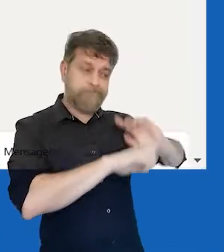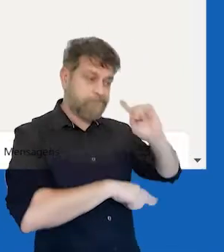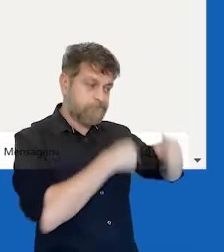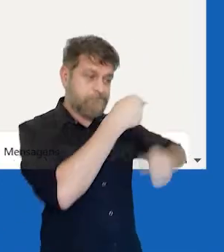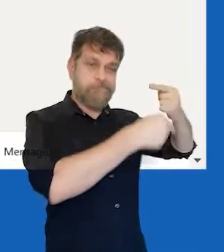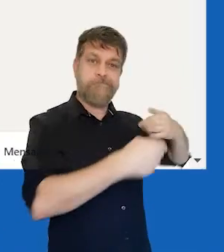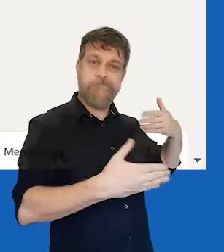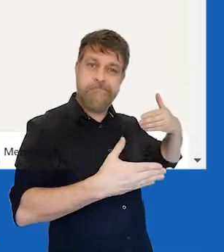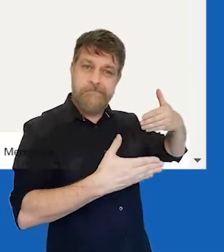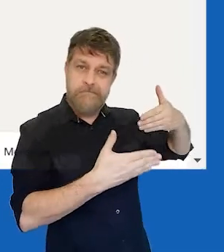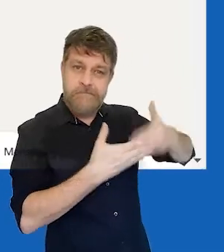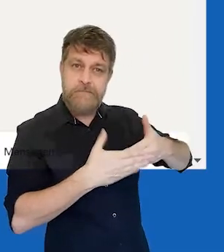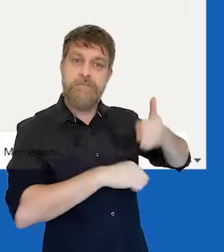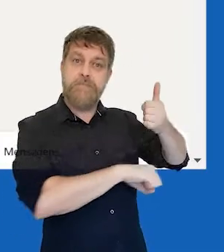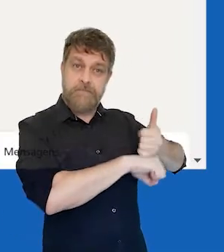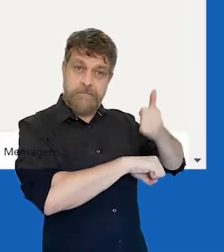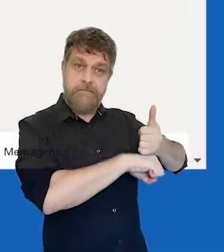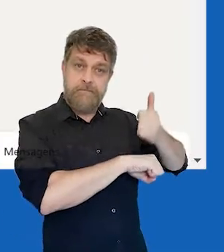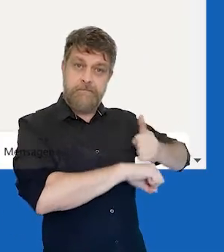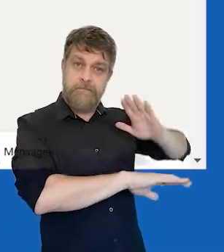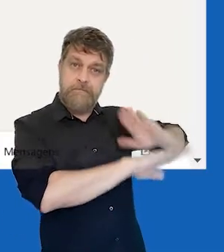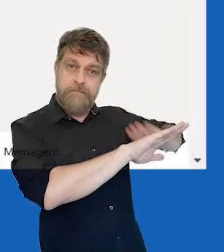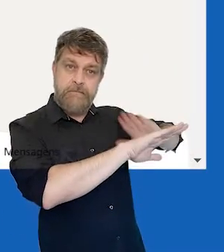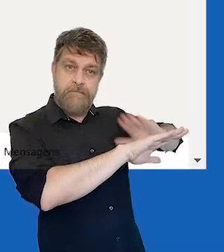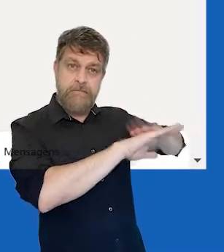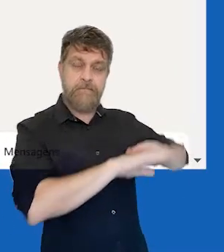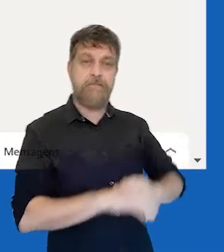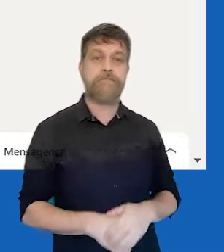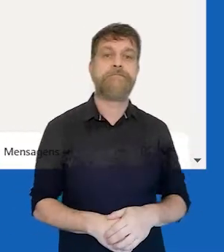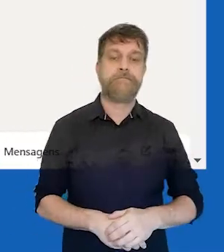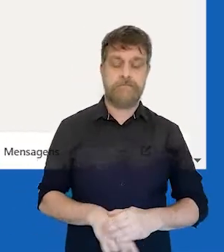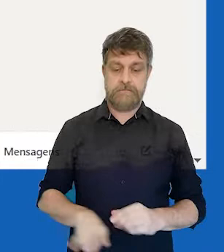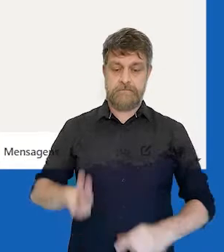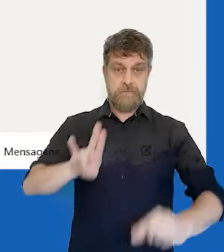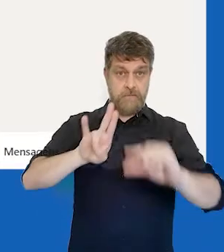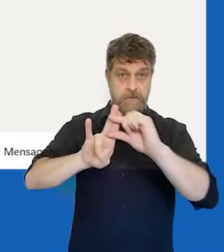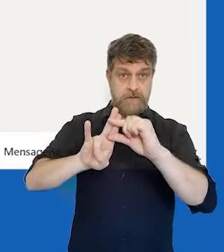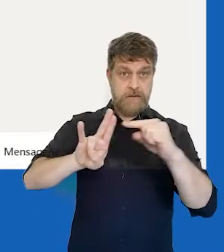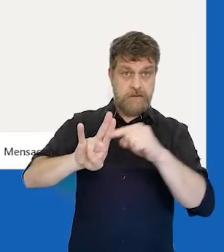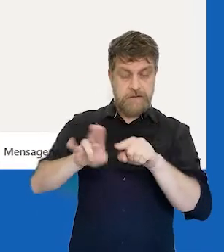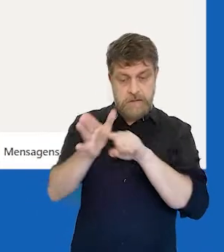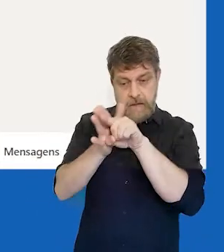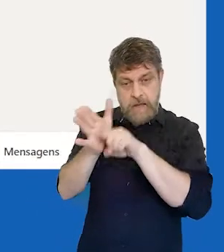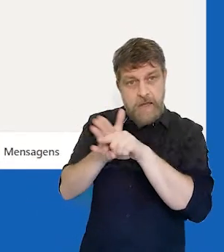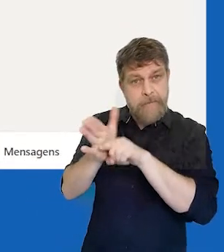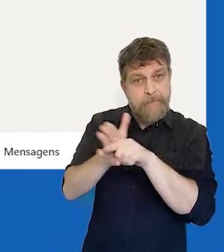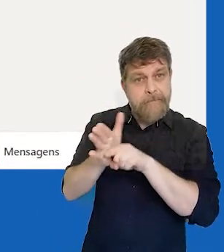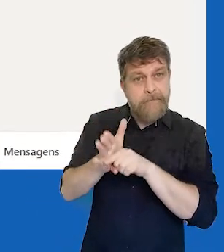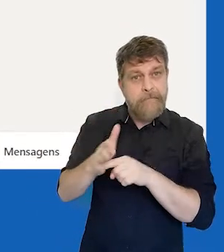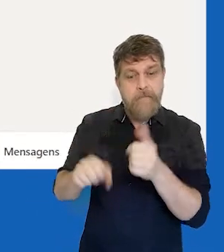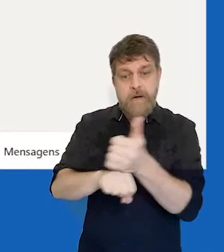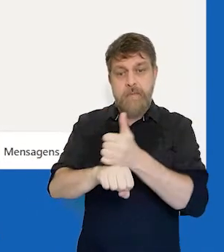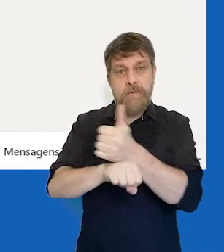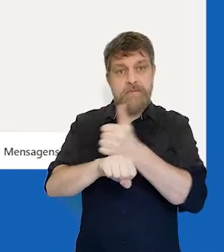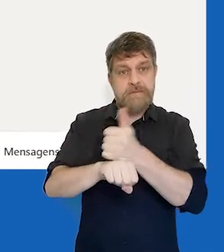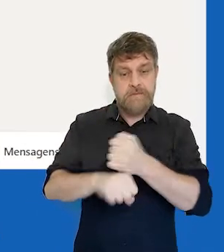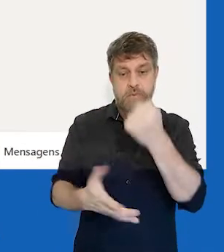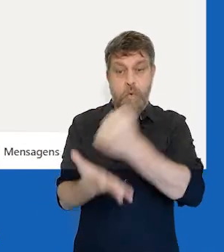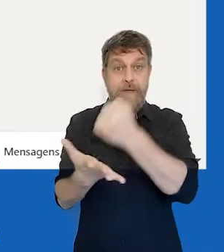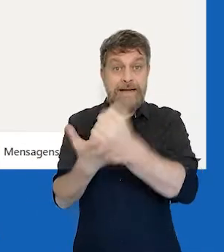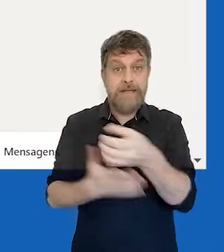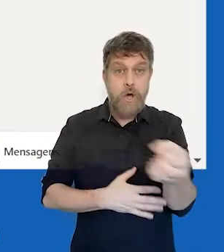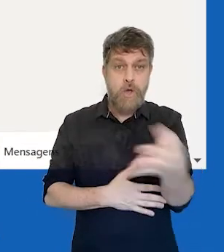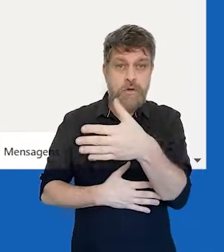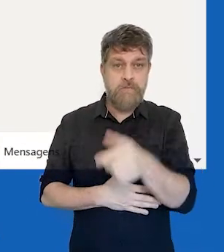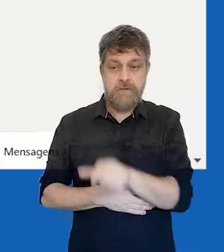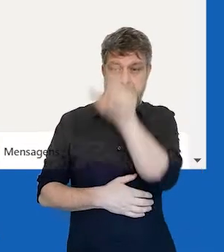conquistas ao longo daquele cargo dentro da plataforma do LinkedIn nós podemos buscar novos cargos e Existem duas maneiras você pode